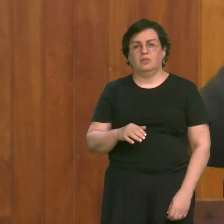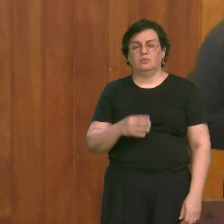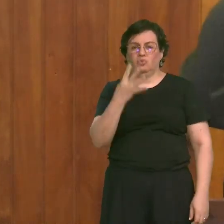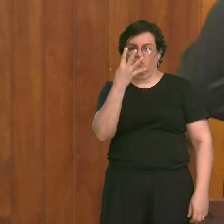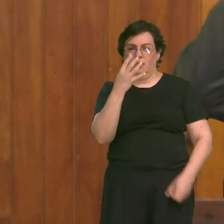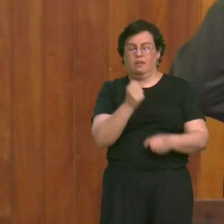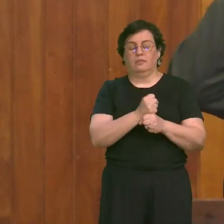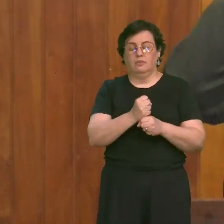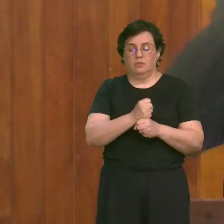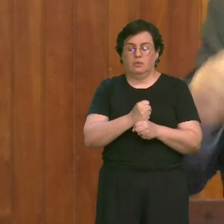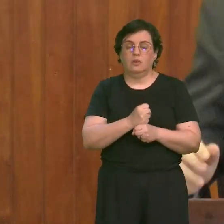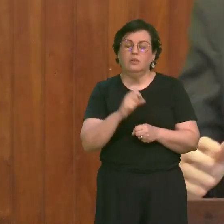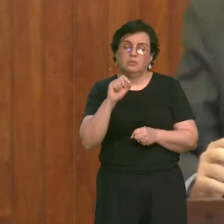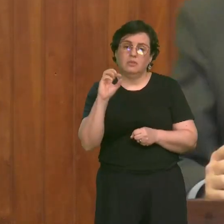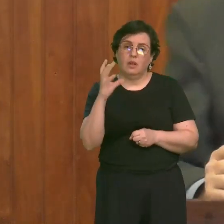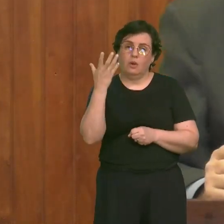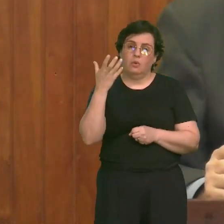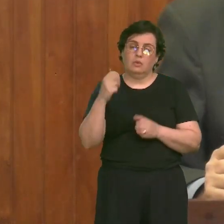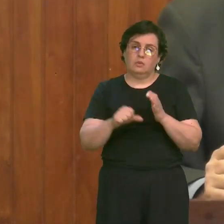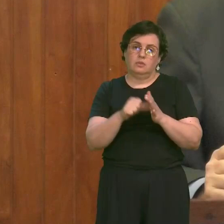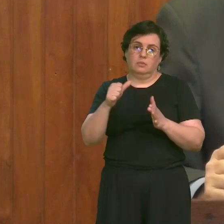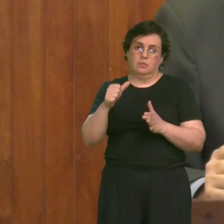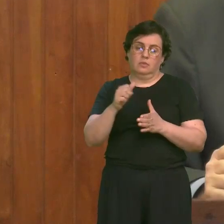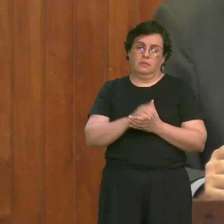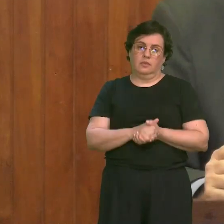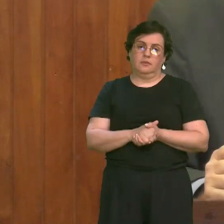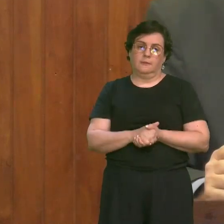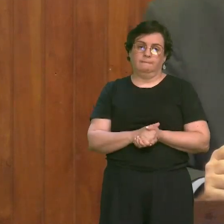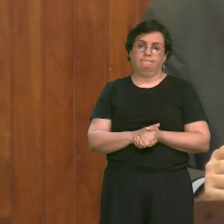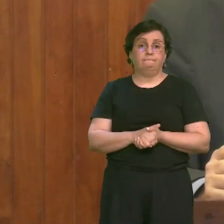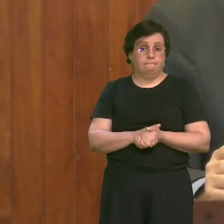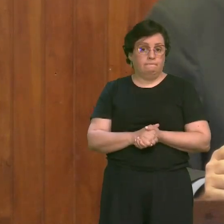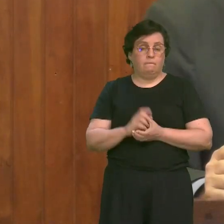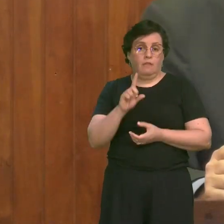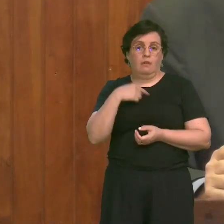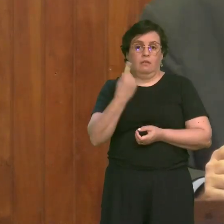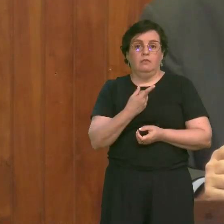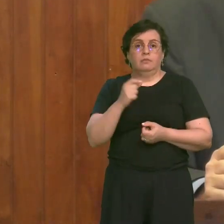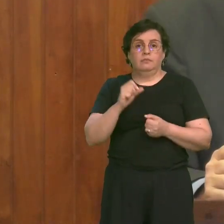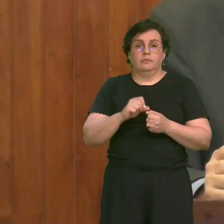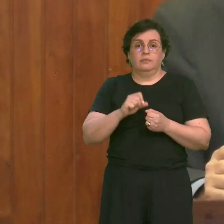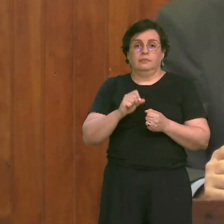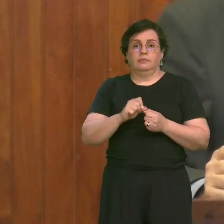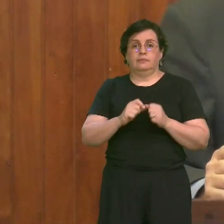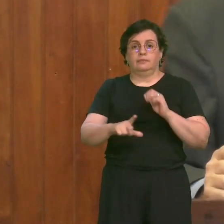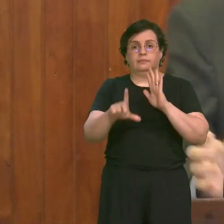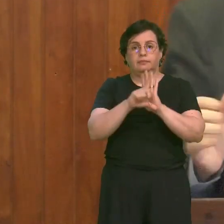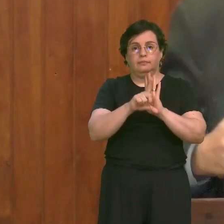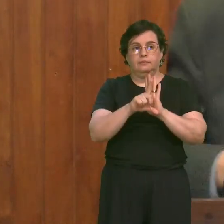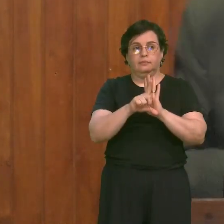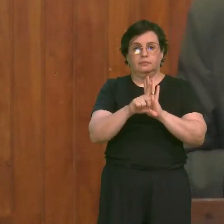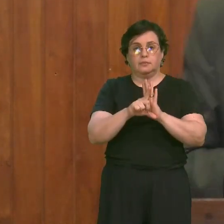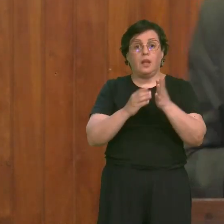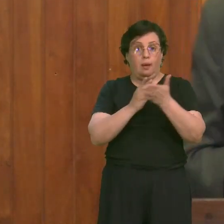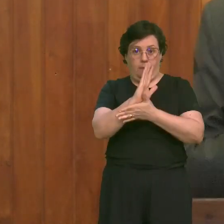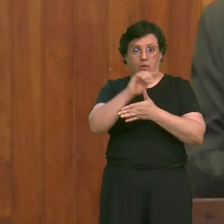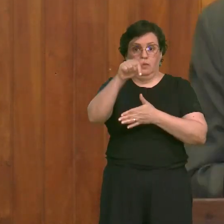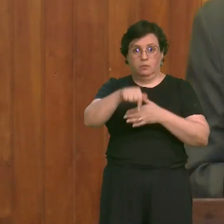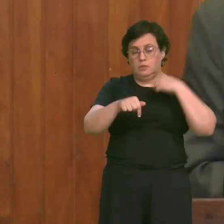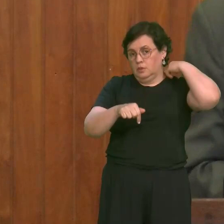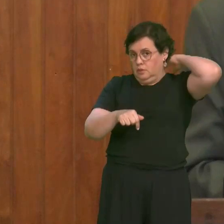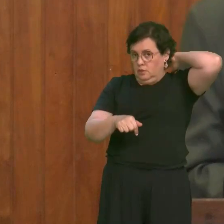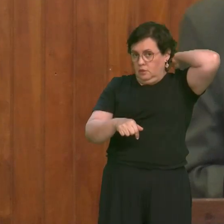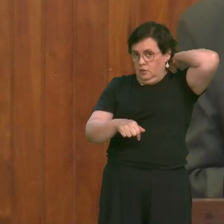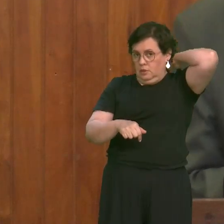isso faz os quatro anos que aconteceu isso a primeira vez e nós então fizemos e a Lei aprovamos aqui